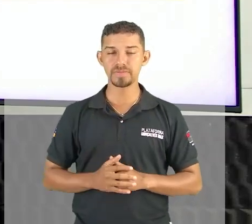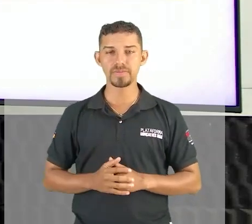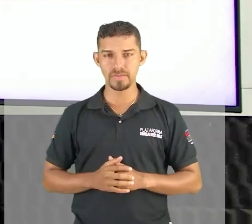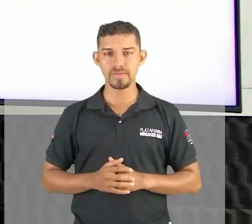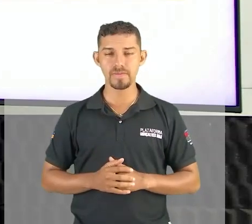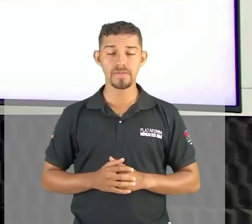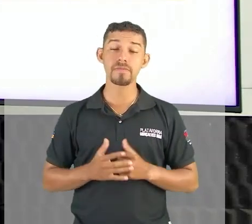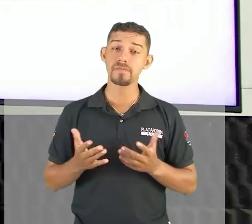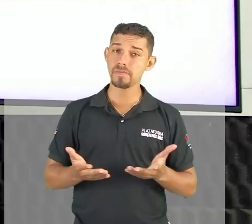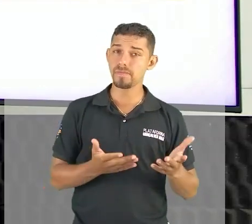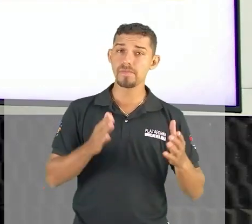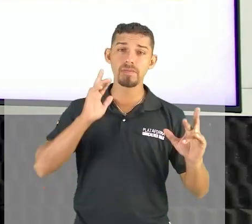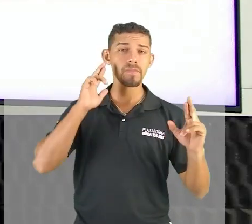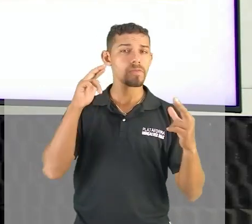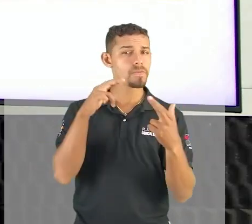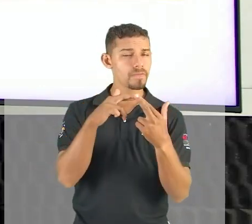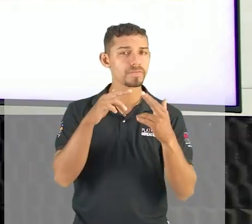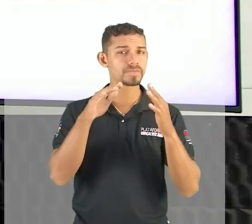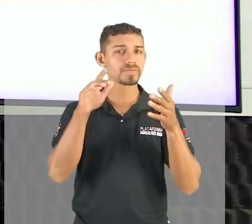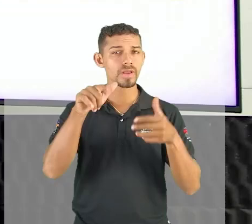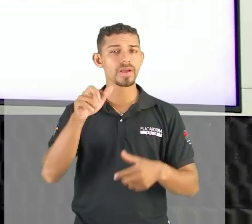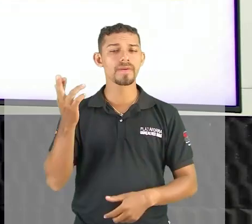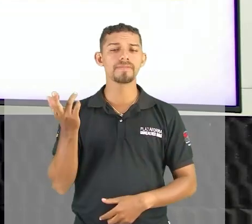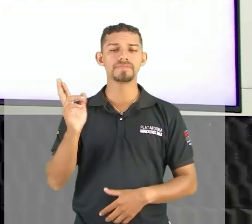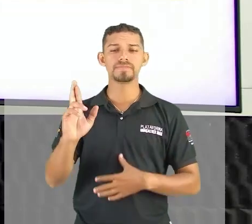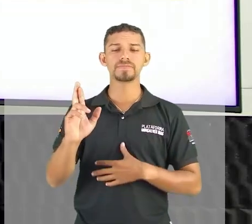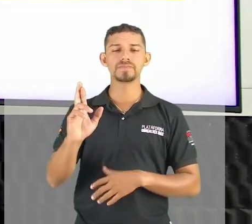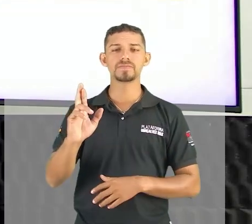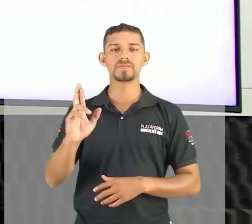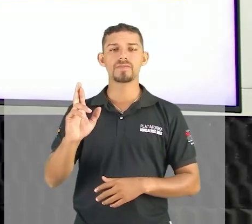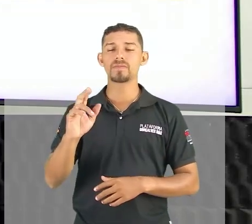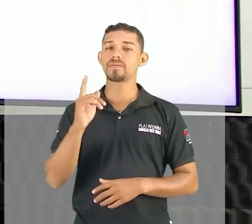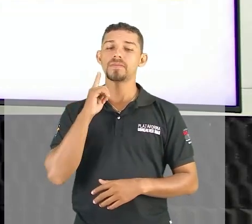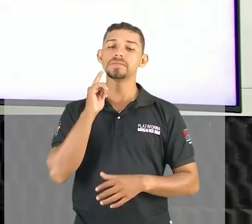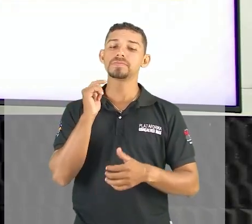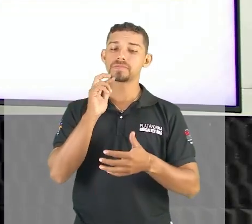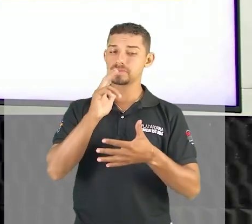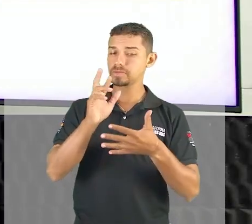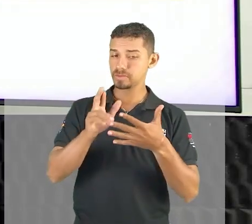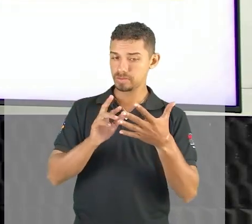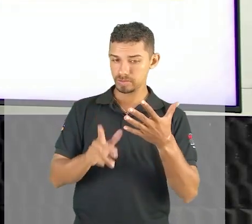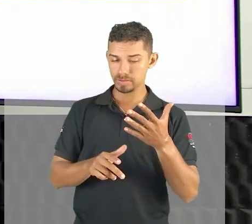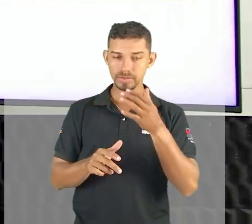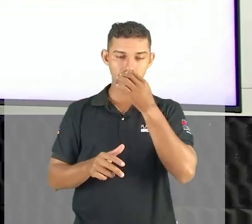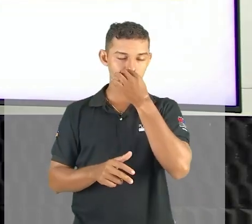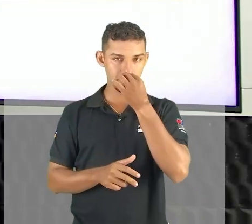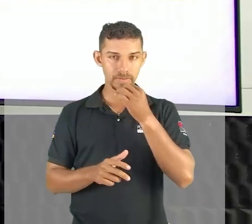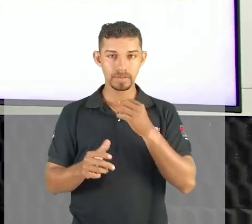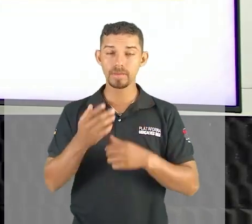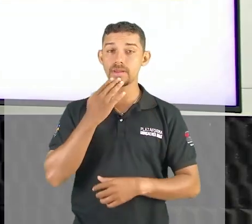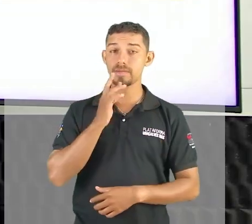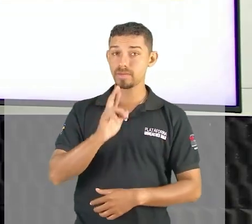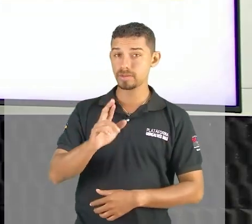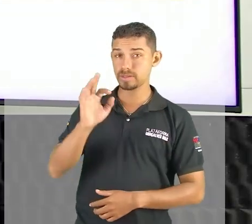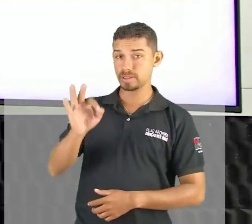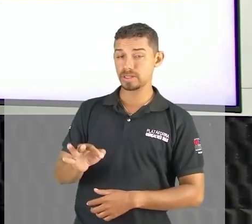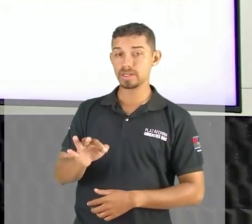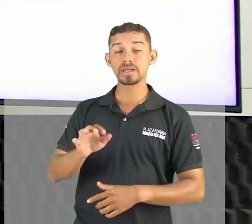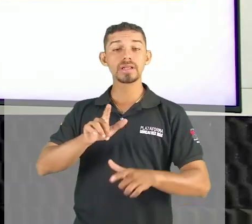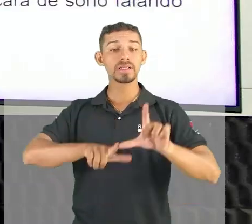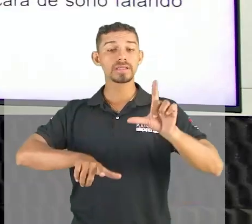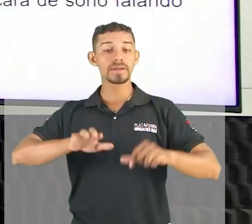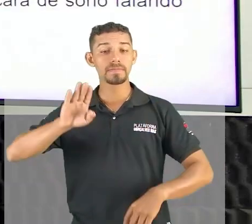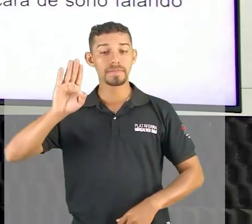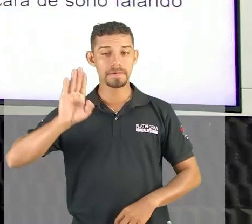Brasil tanto é que ele se é representado por diferentes formas certo o gabarito é letra b a gente vai